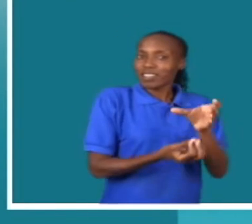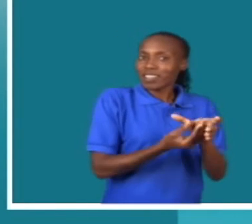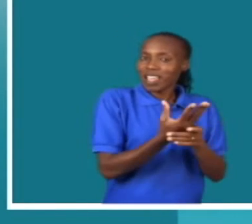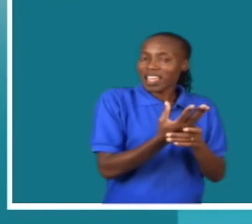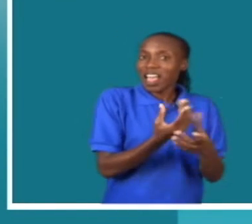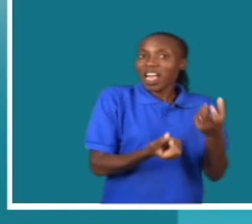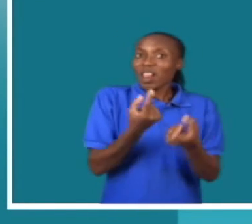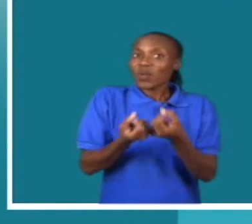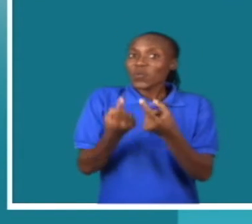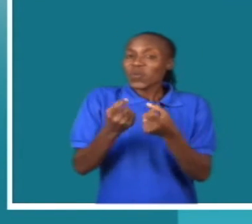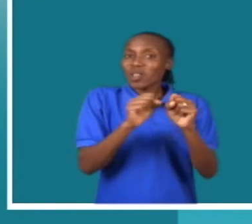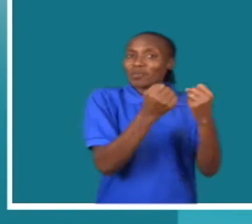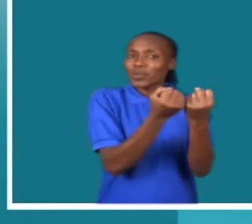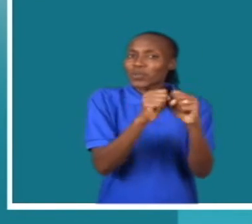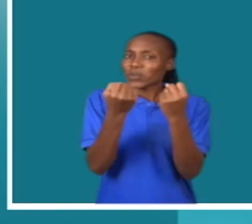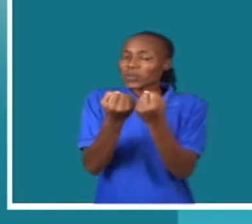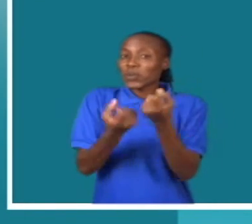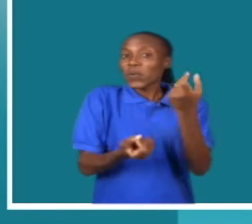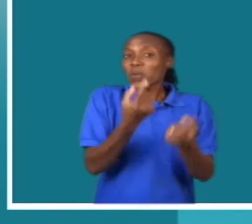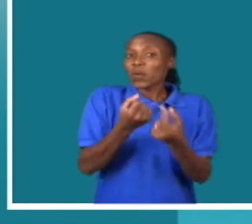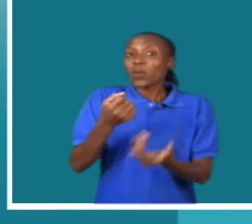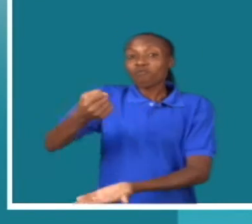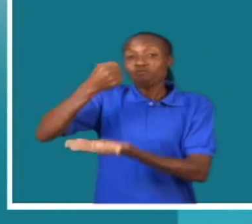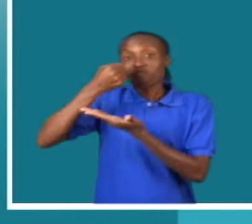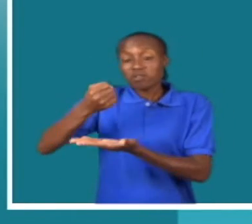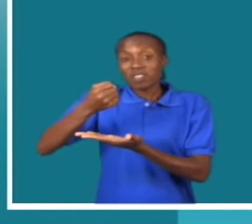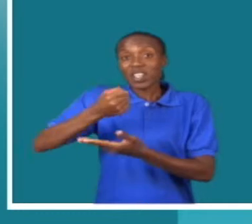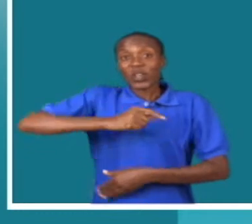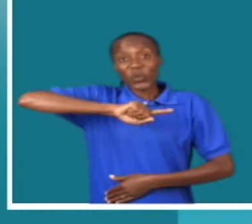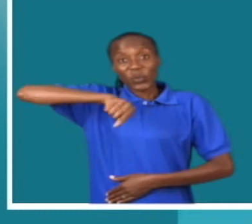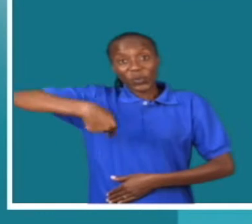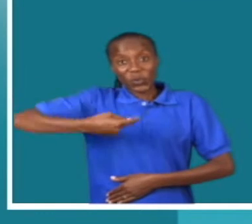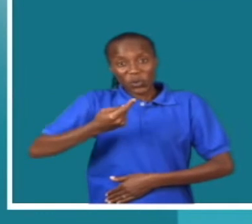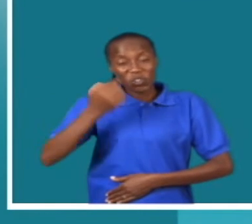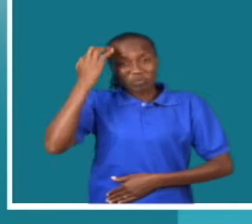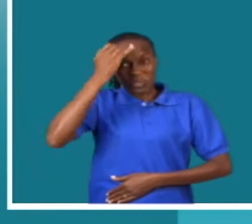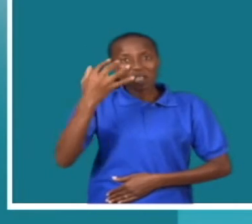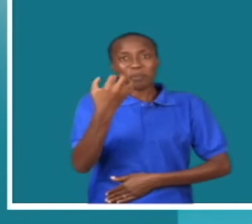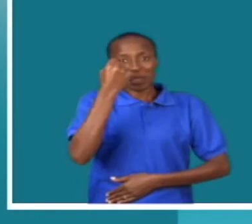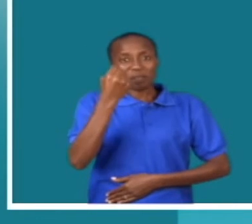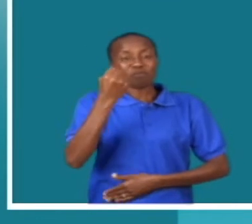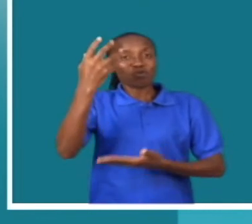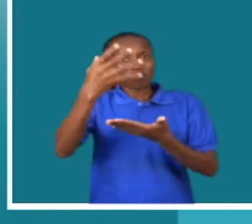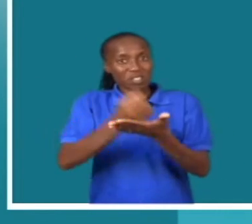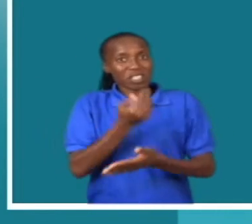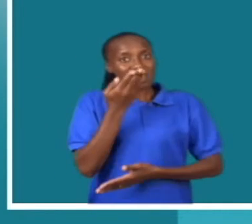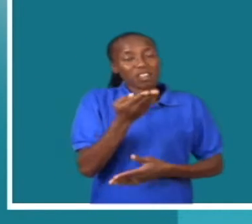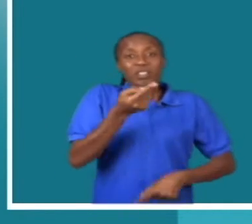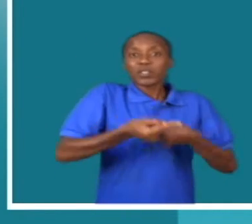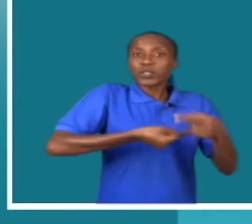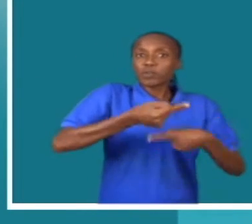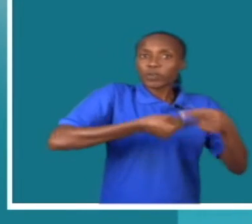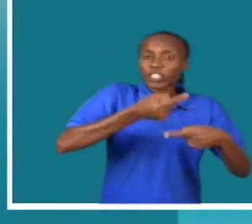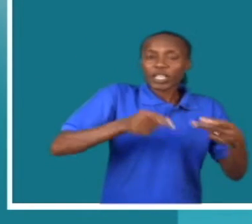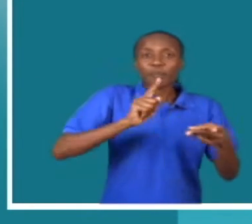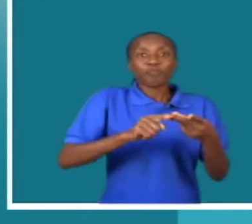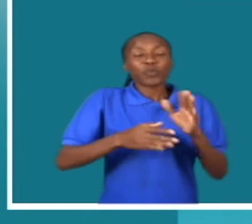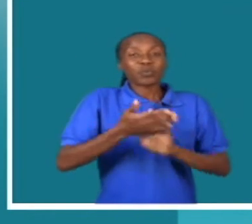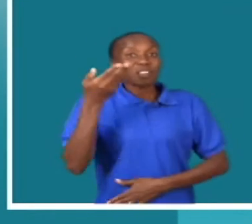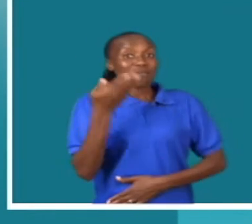algumas cooperativas com algum fundo que acreditamos que vai sair desse projeto. Então é a partir